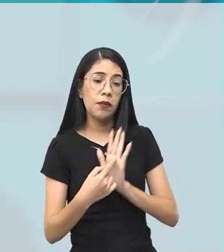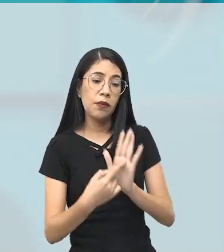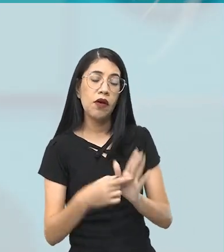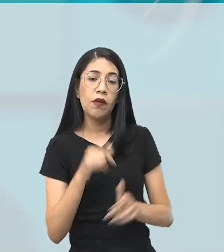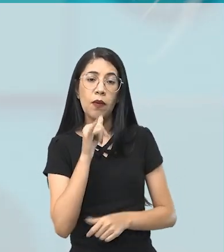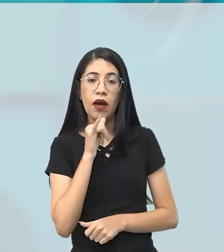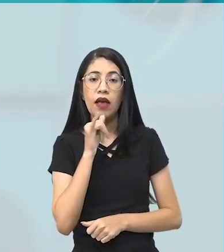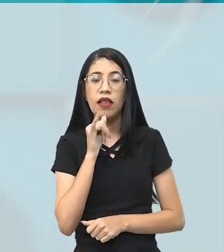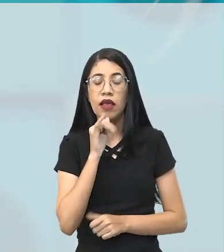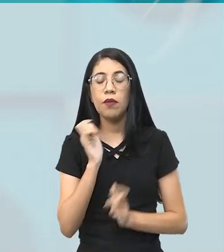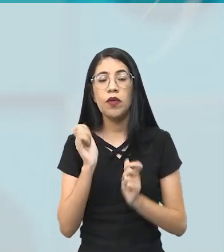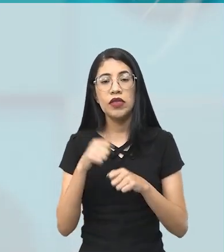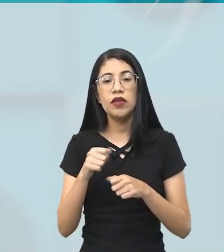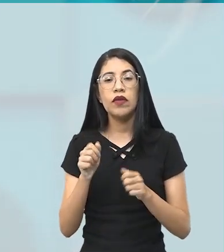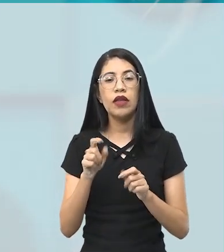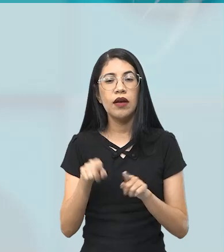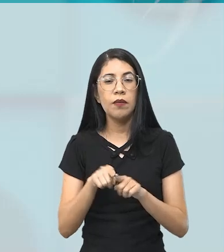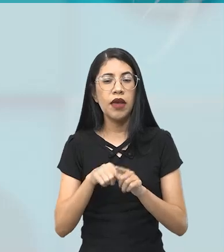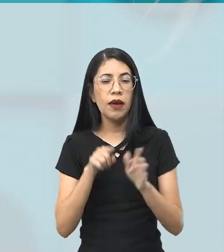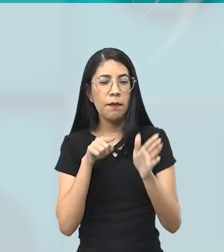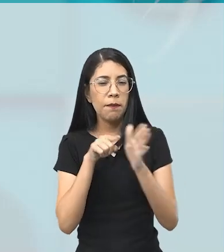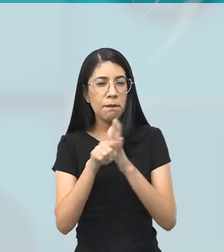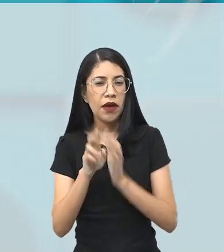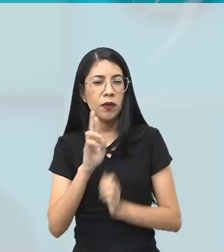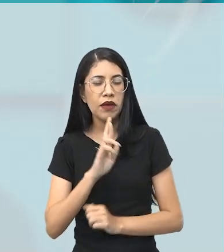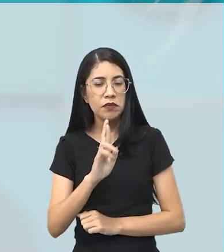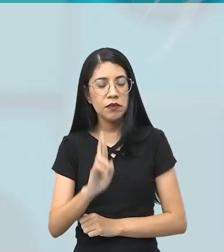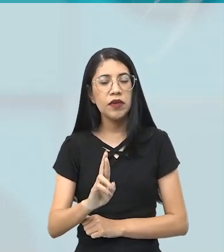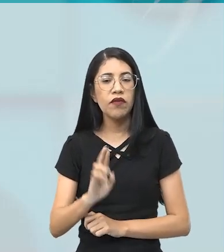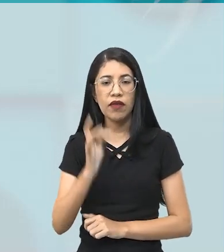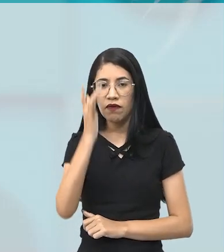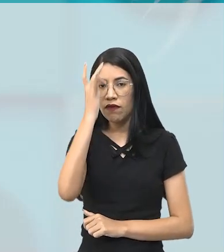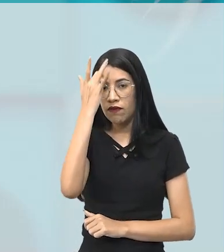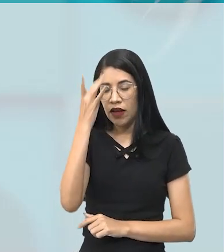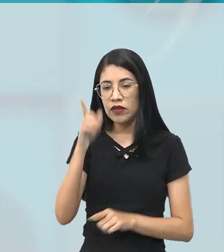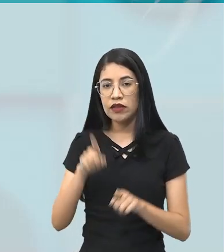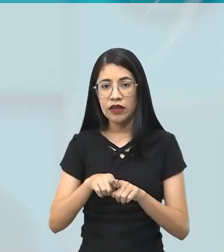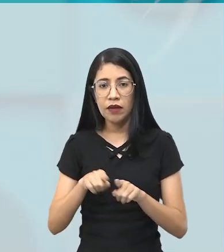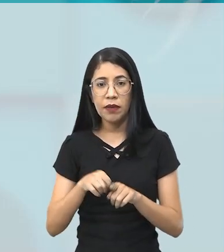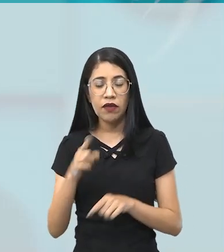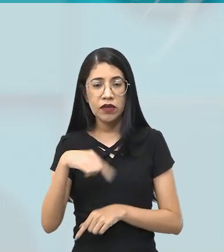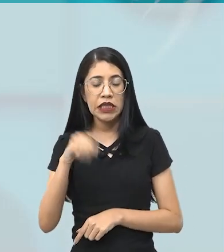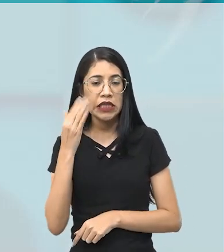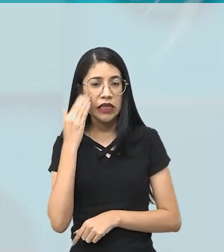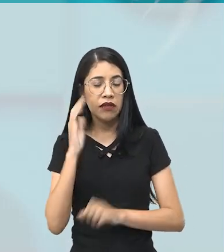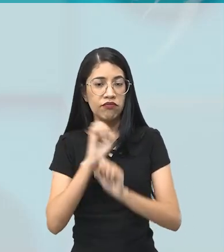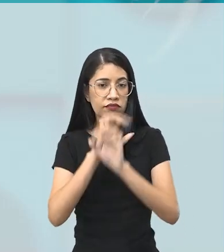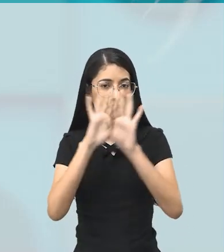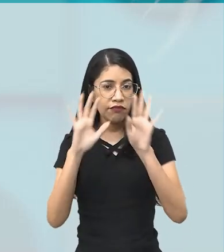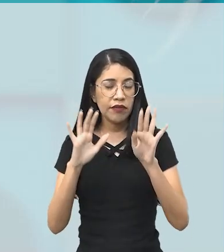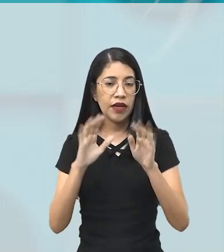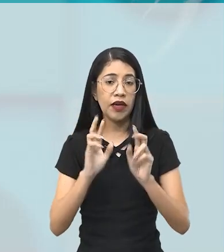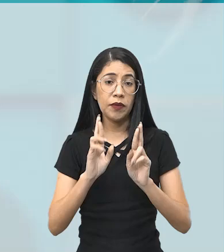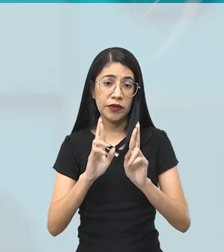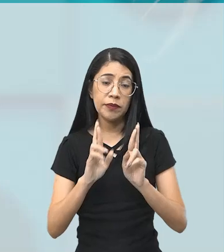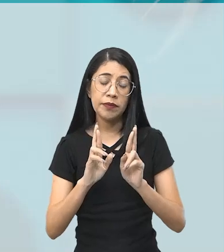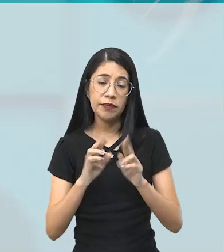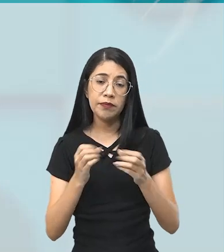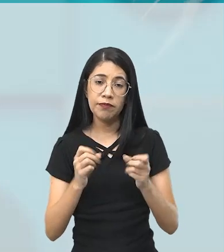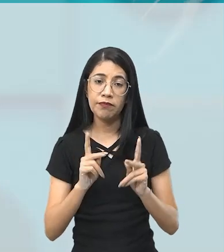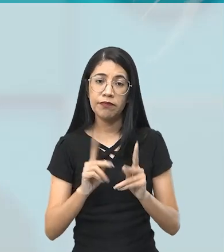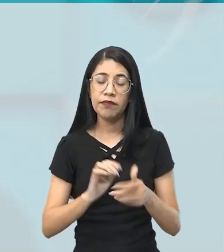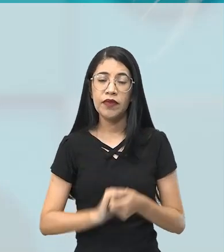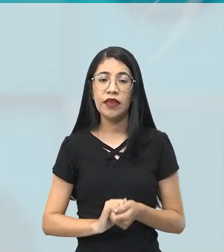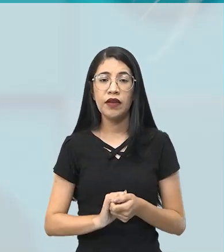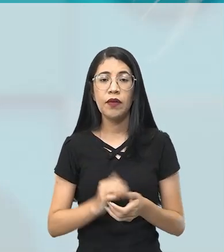uma questão para a gente resolver juntos, fica bem mais fácil e vocês entendem melhor. Assim eu espero, viu?